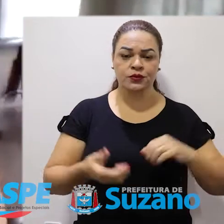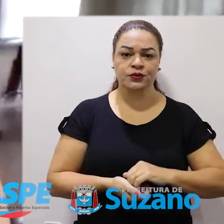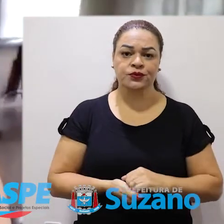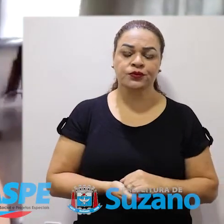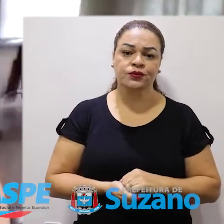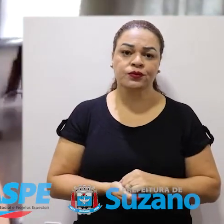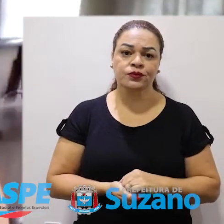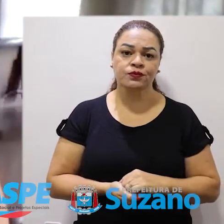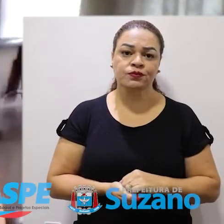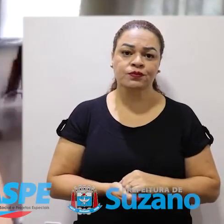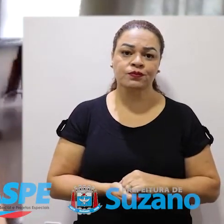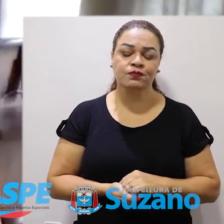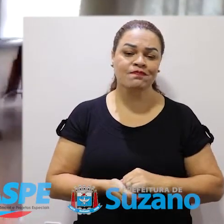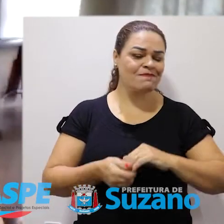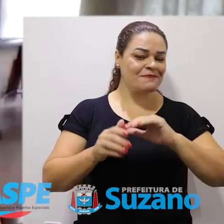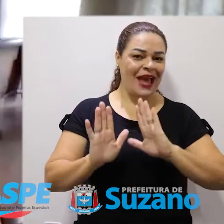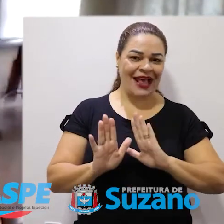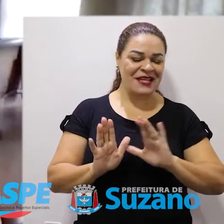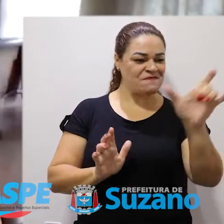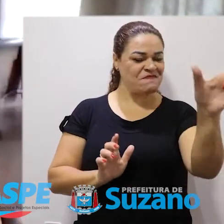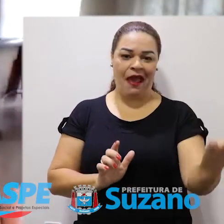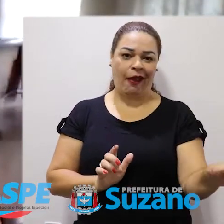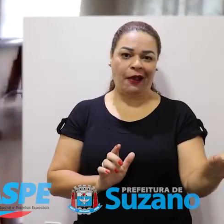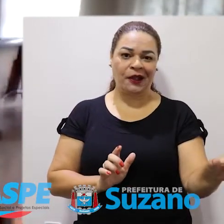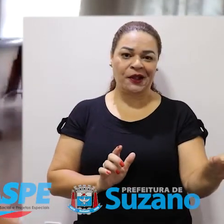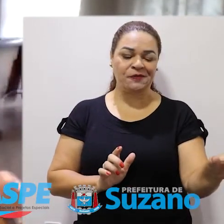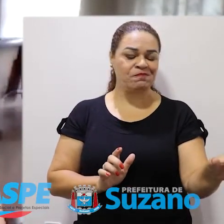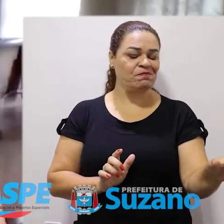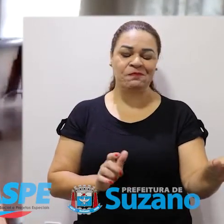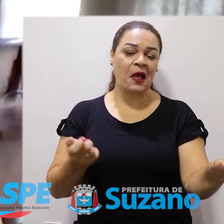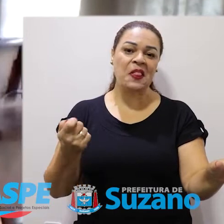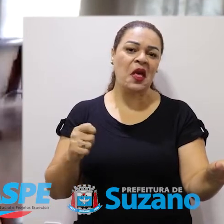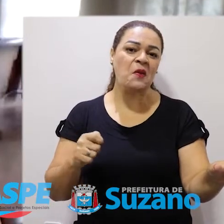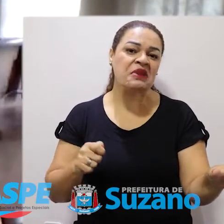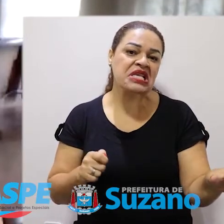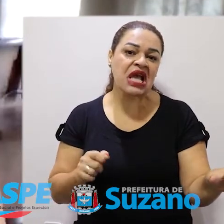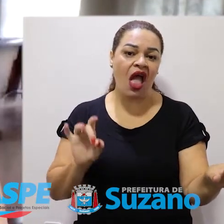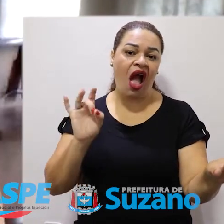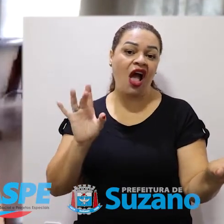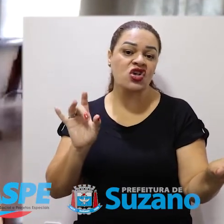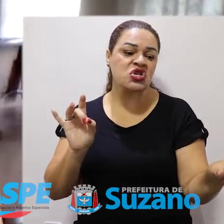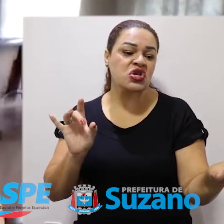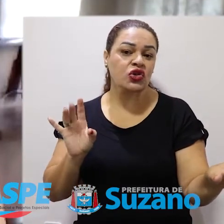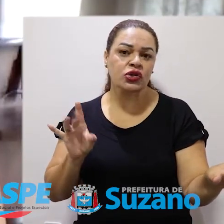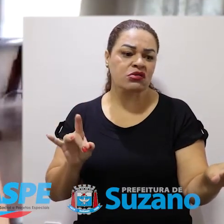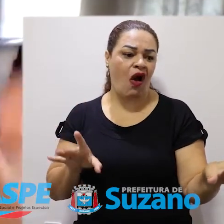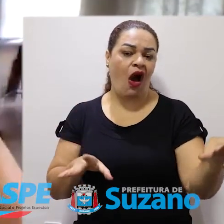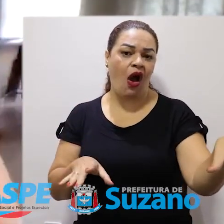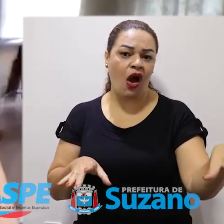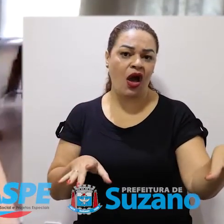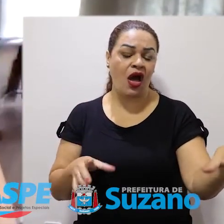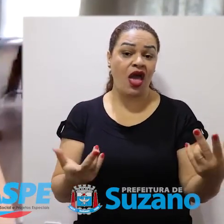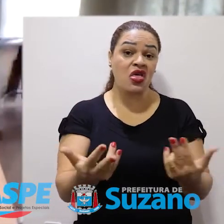né? Só que essa pessoa ela não precisa se constituir apenas e única e exclusivamente a partir